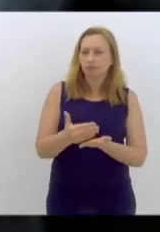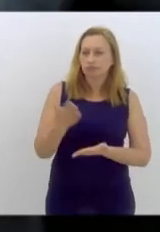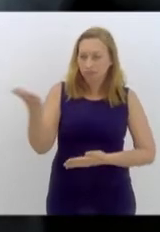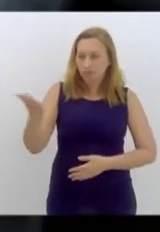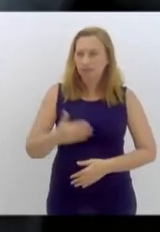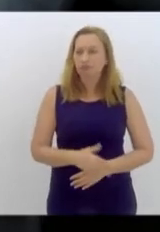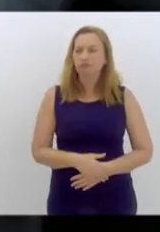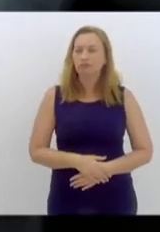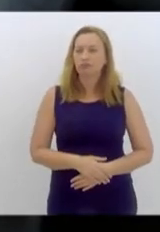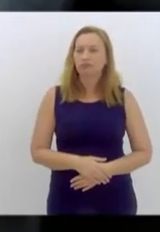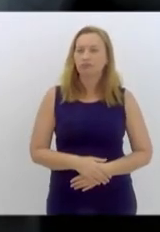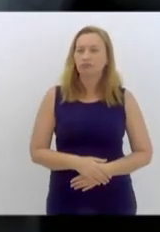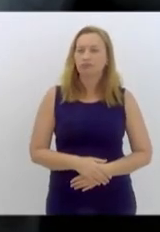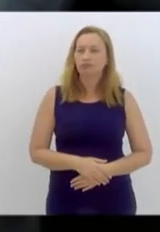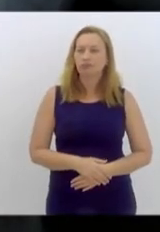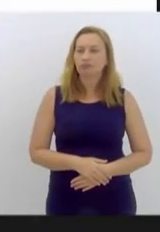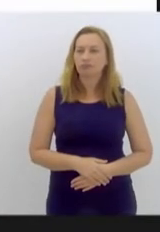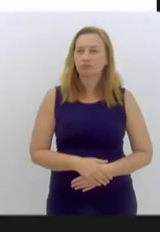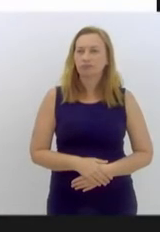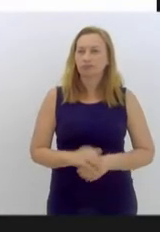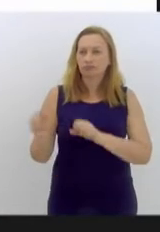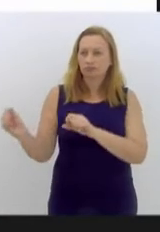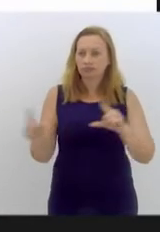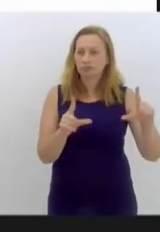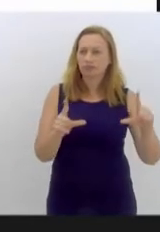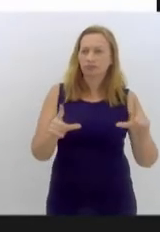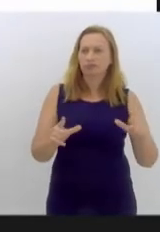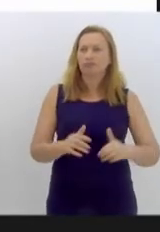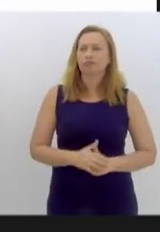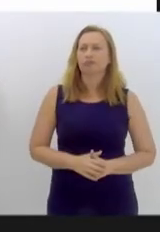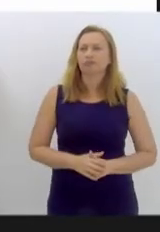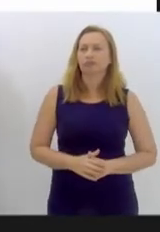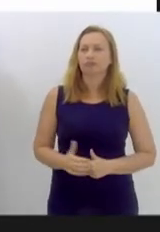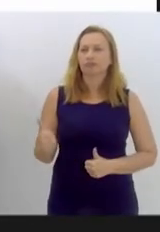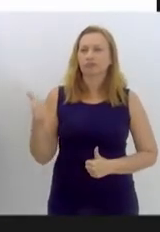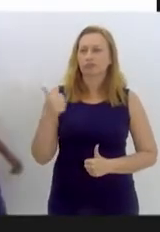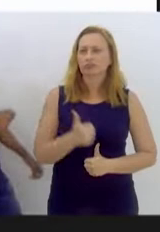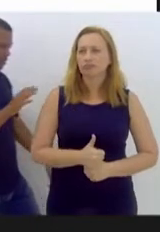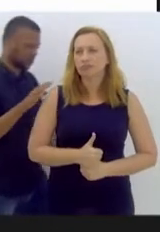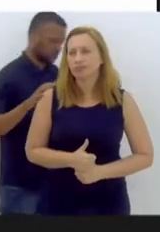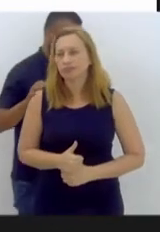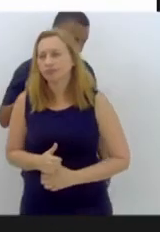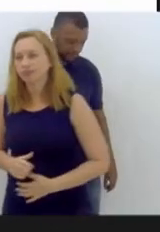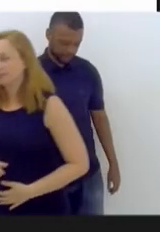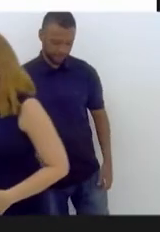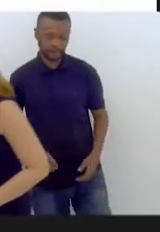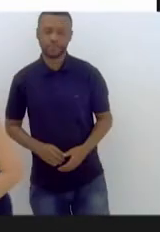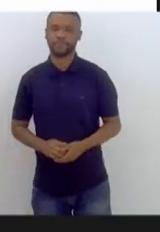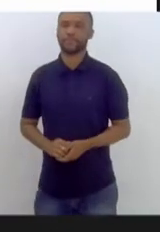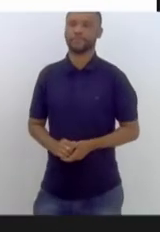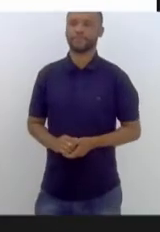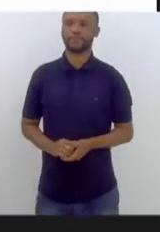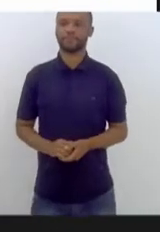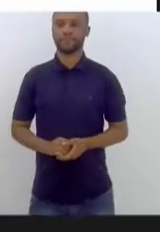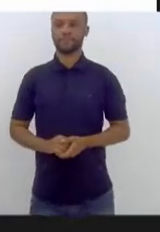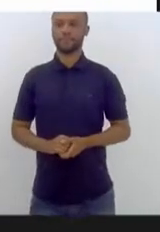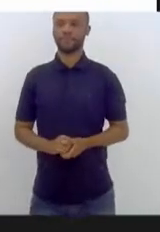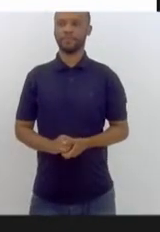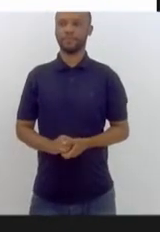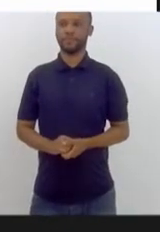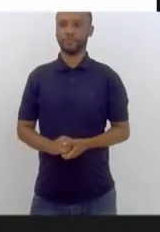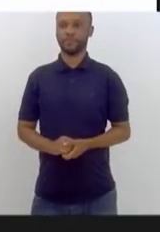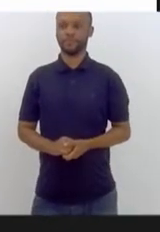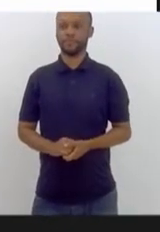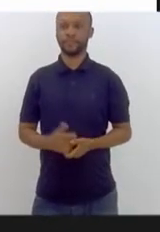apresentação da secretária está ali naquela televisão, tá? Na verdade, aqui era só como existe hoje o critério, que todos já conhecem,